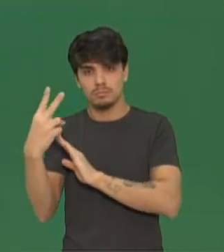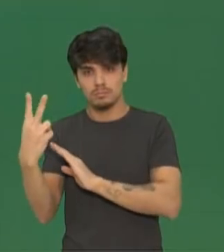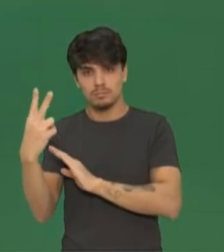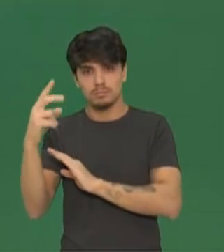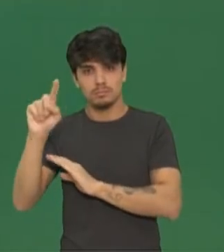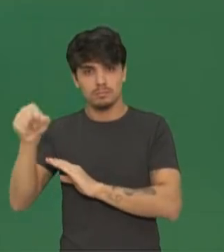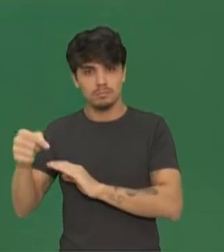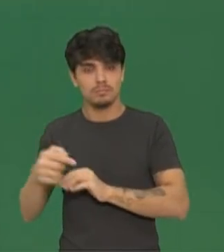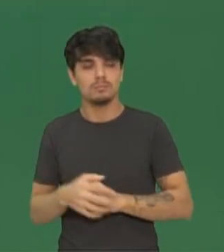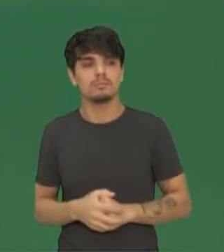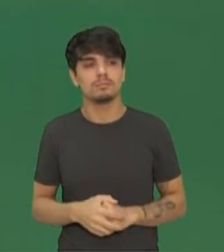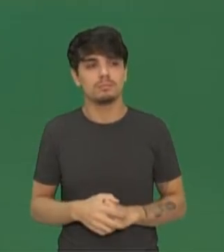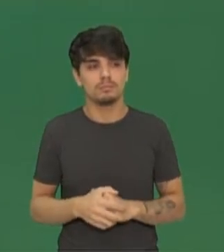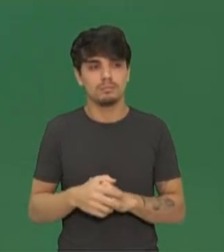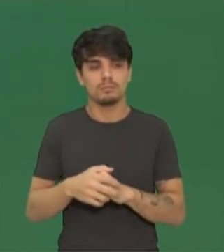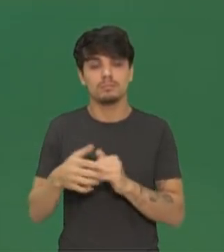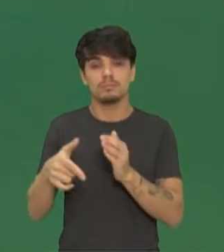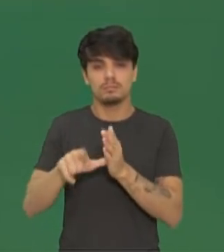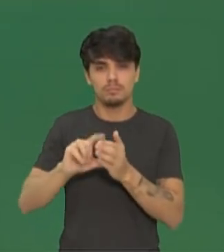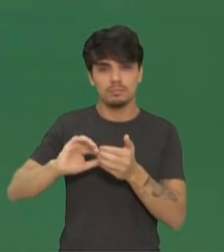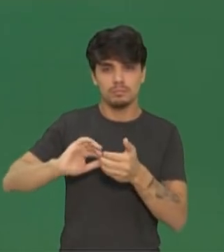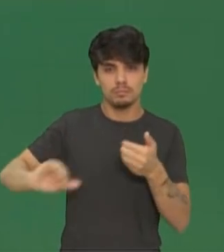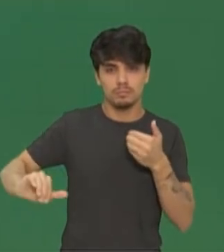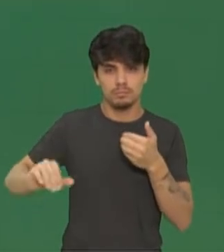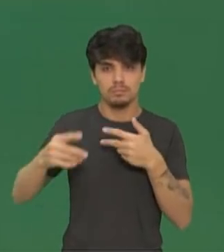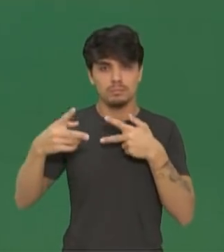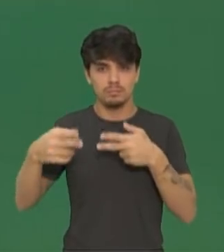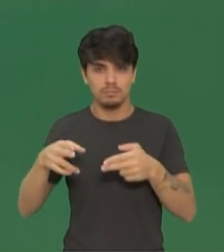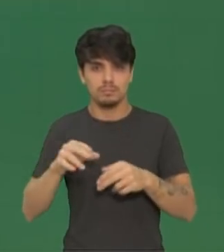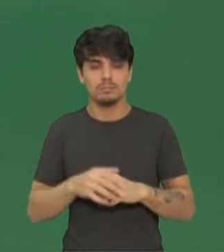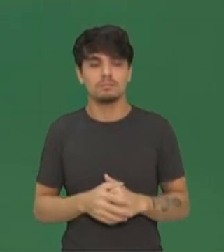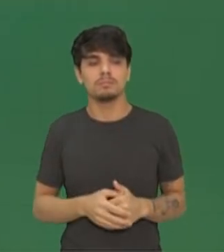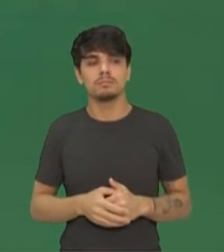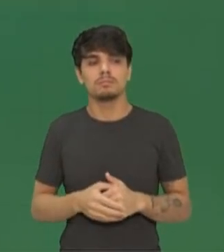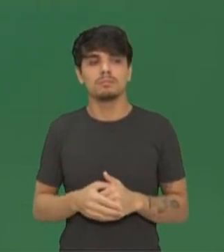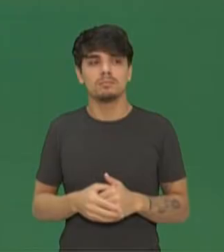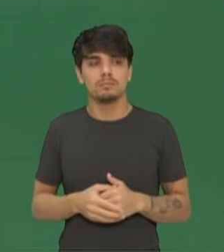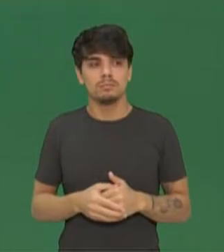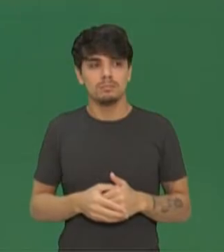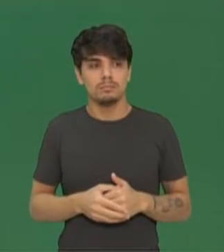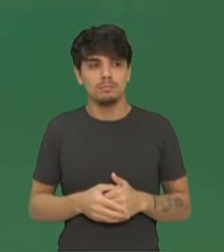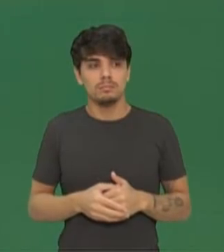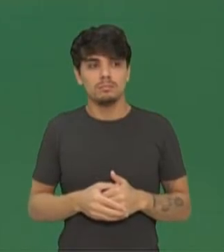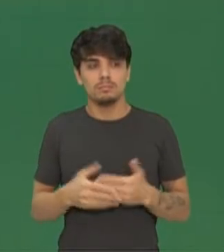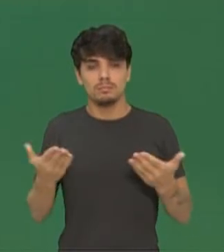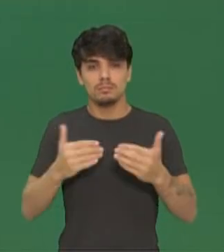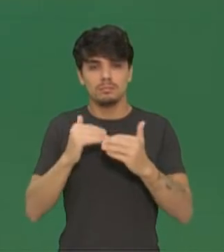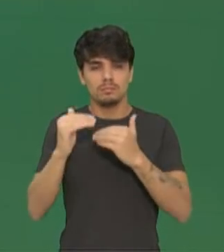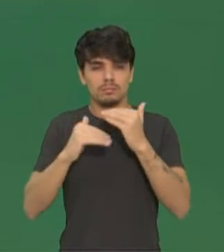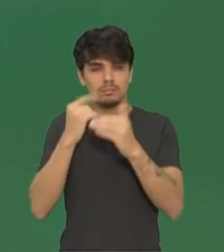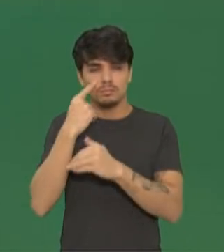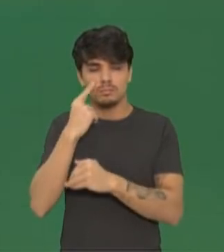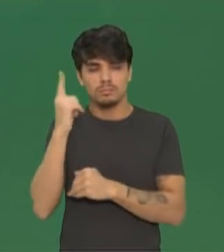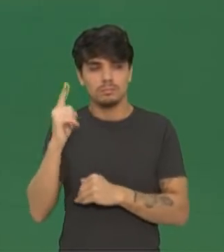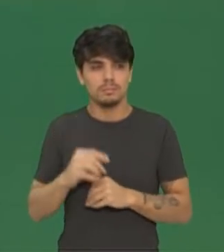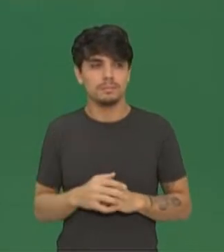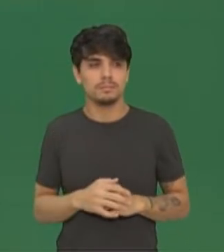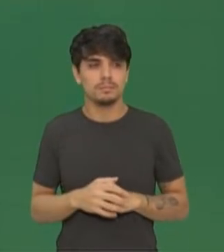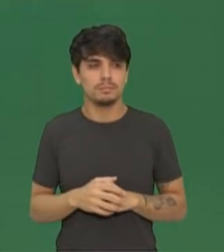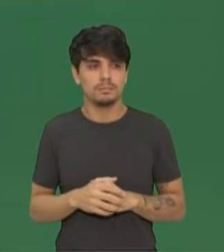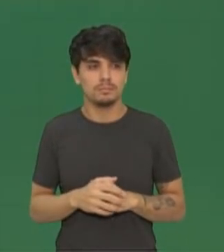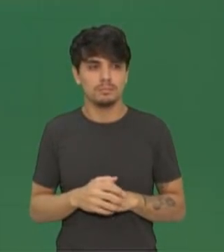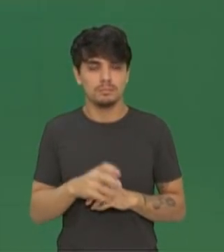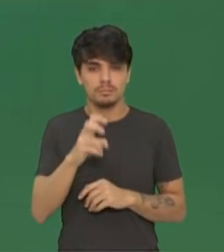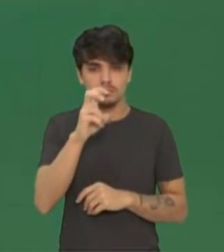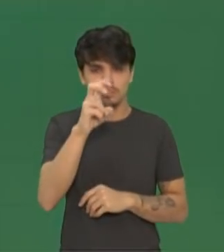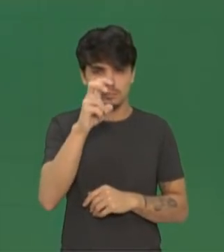Antes eu vou eliminar uma igualdade, tá? E agora, então, eu vou desenvolver. Vamos lá juntos? 5